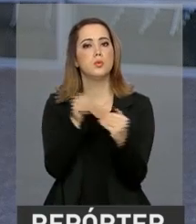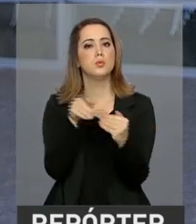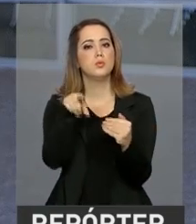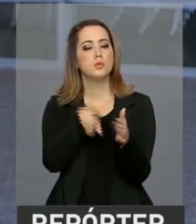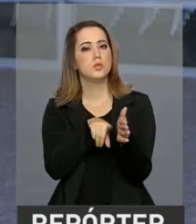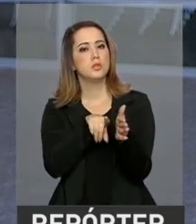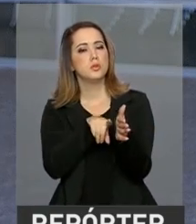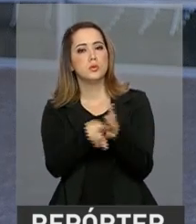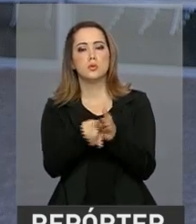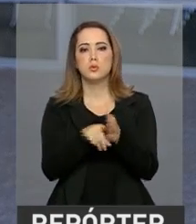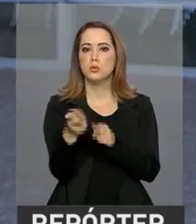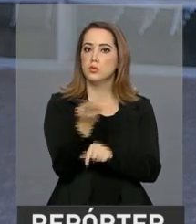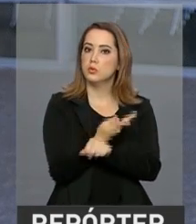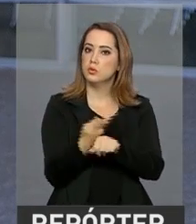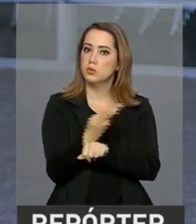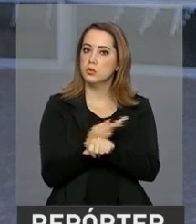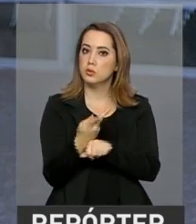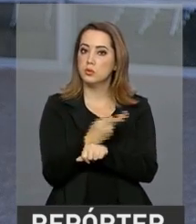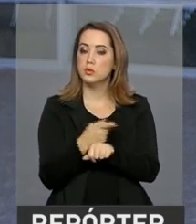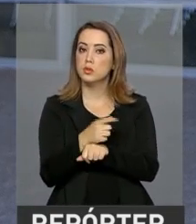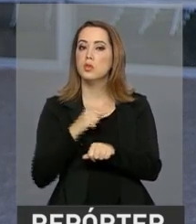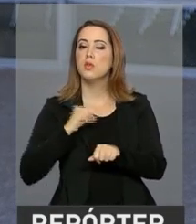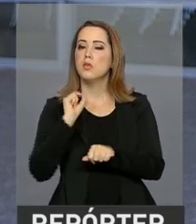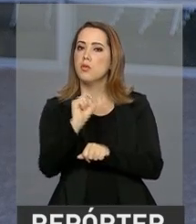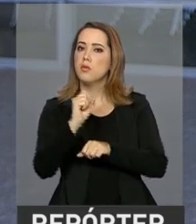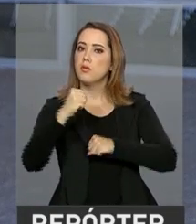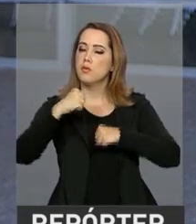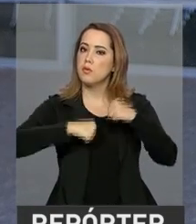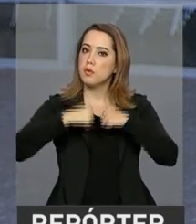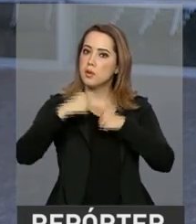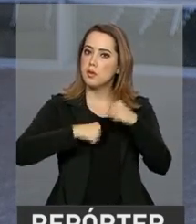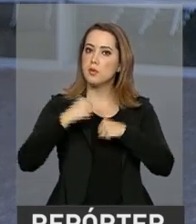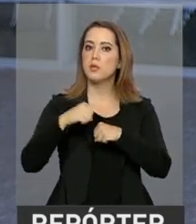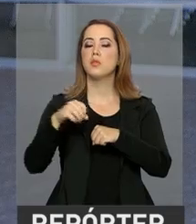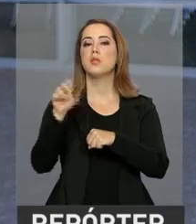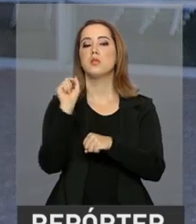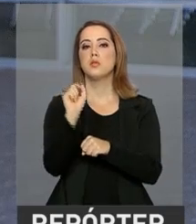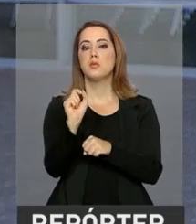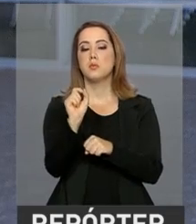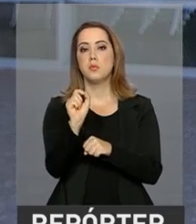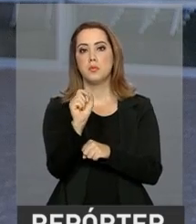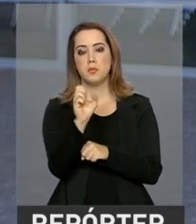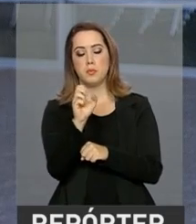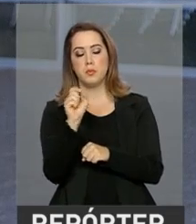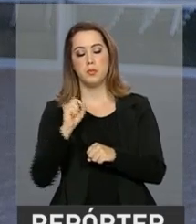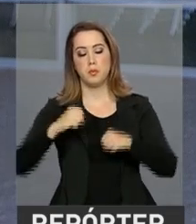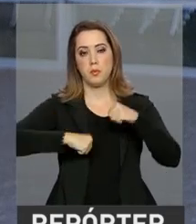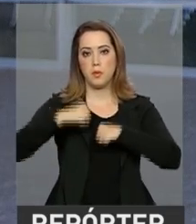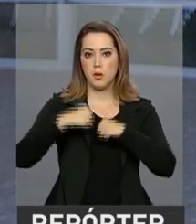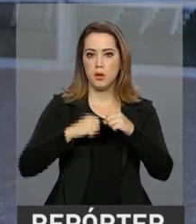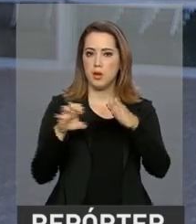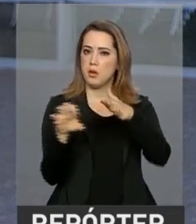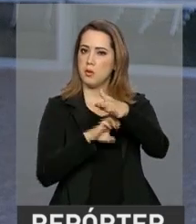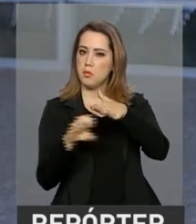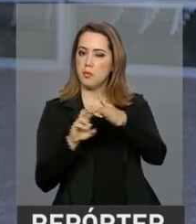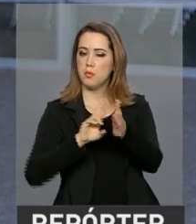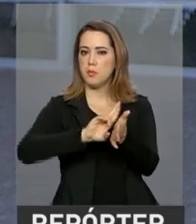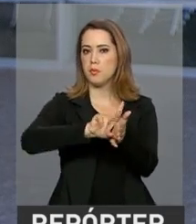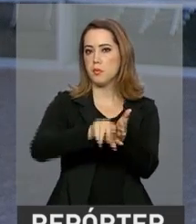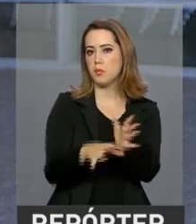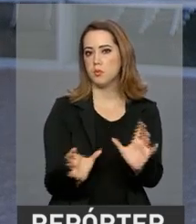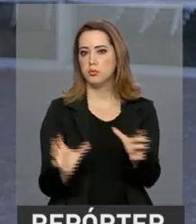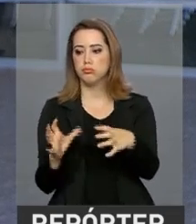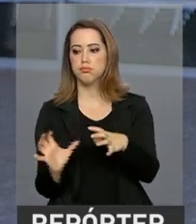a participação da construtora Queiroz Galvão no chamado Cartel das Empreiteiras, que é o grupo das empresas que se juntava para conseguir os contratos